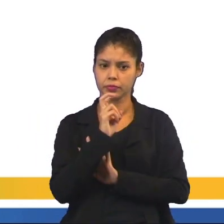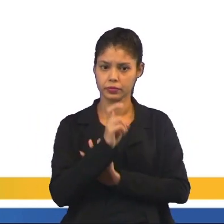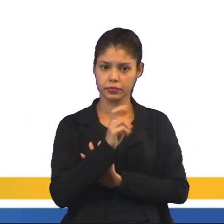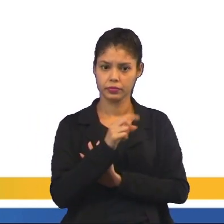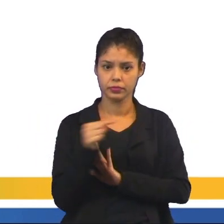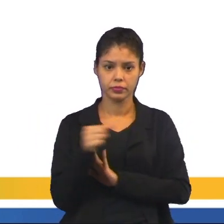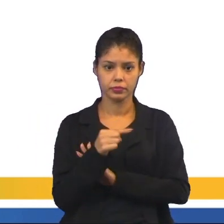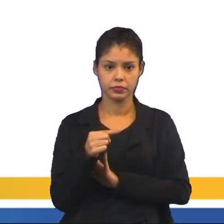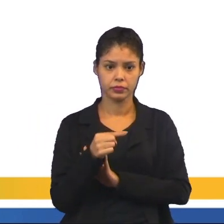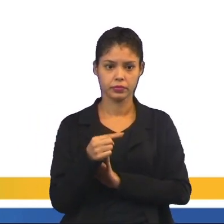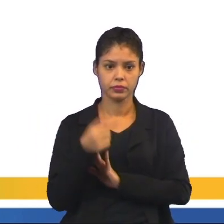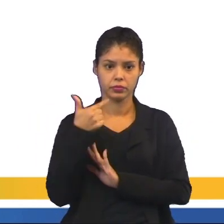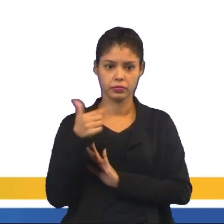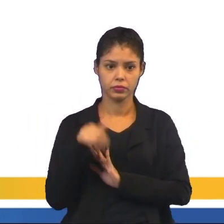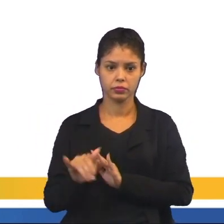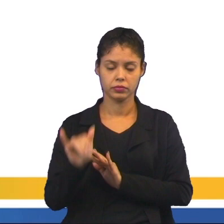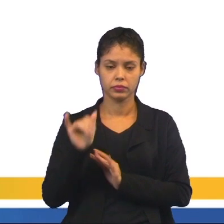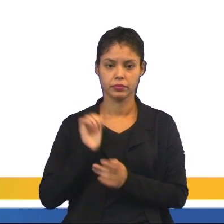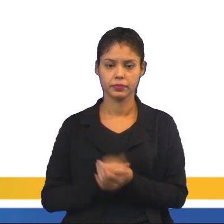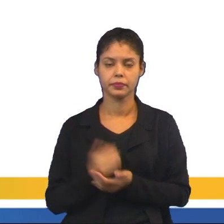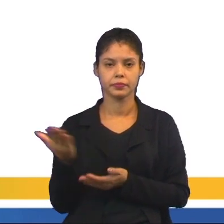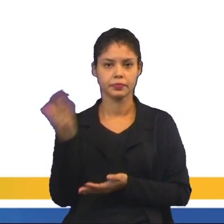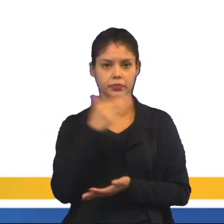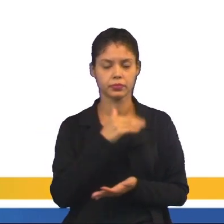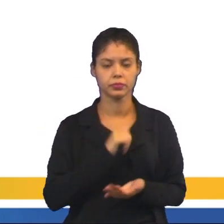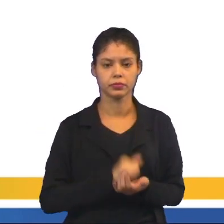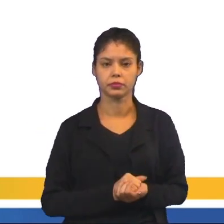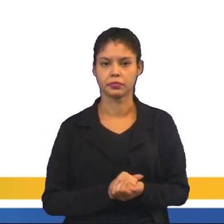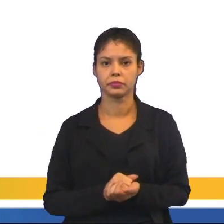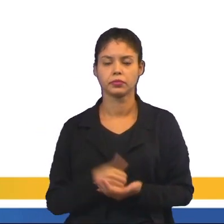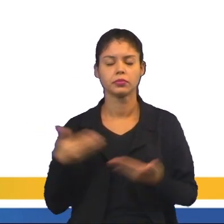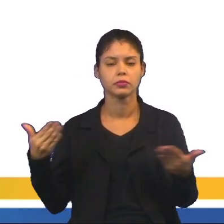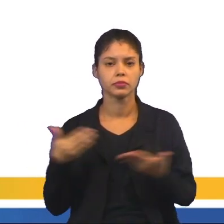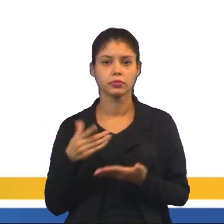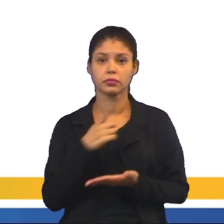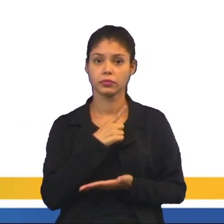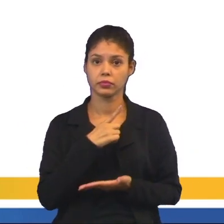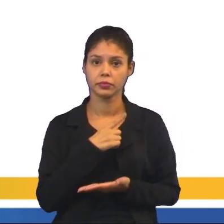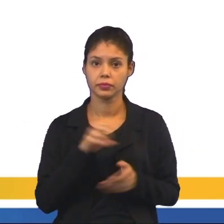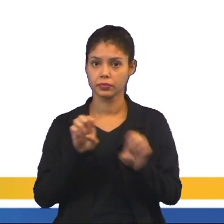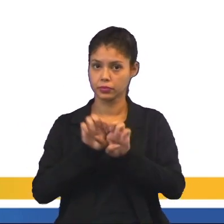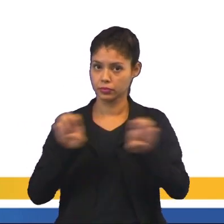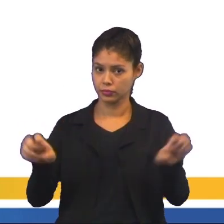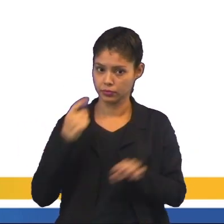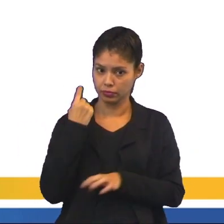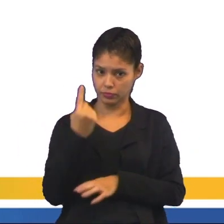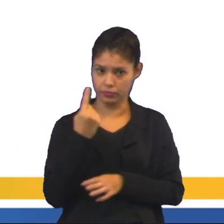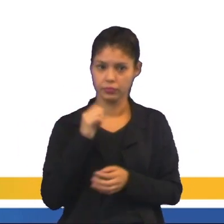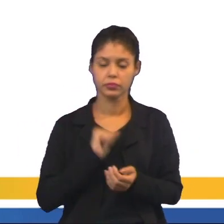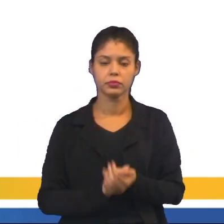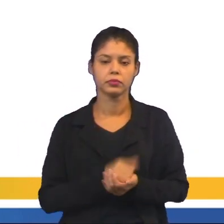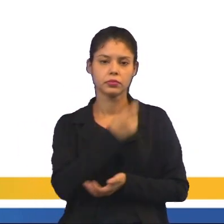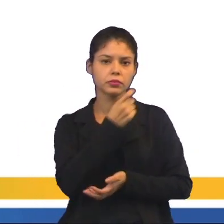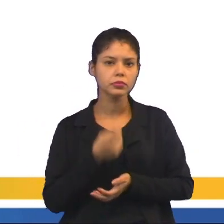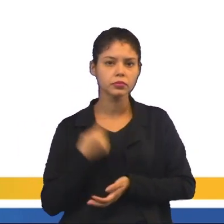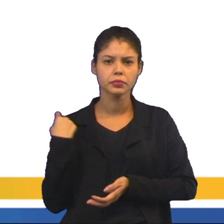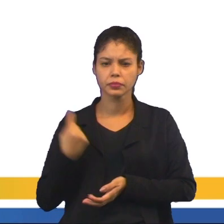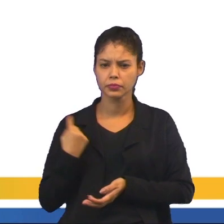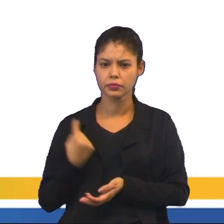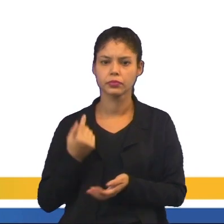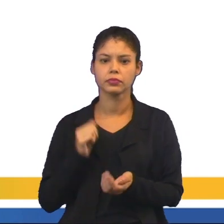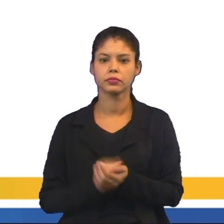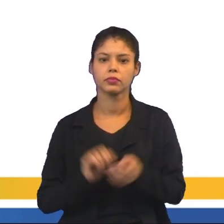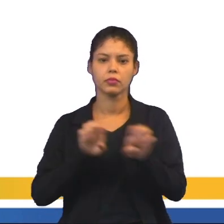5 menos 2y. Então, vamos lá. Agora temos que a equação 1 com x